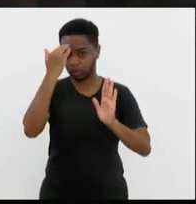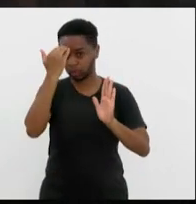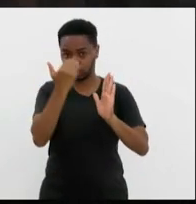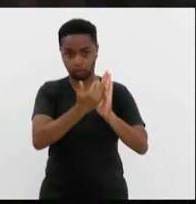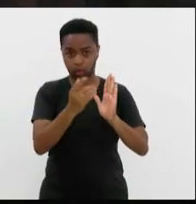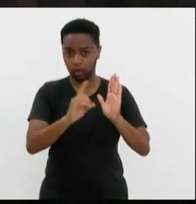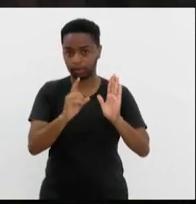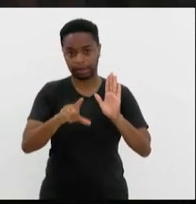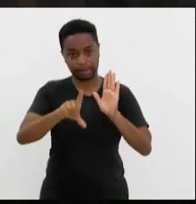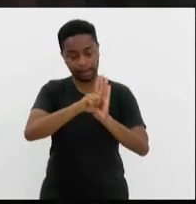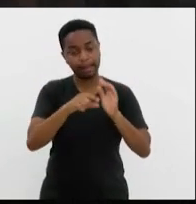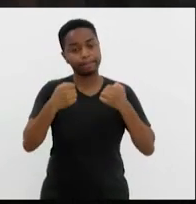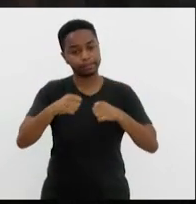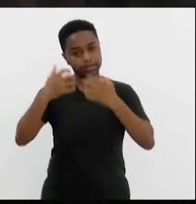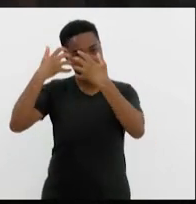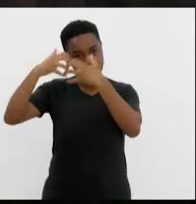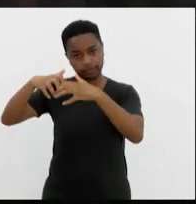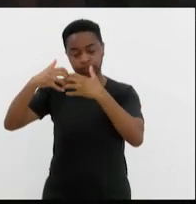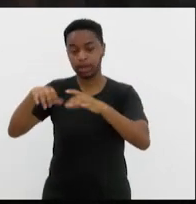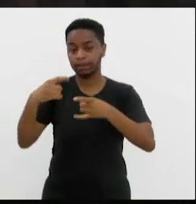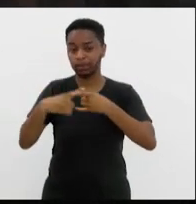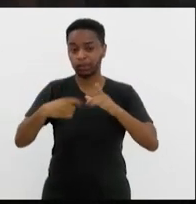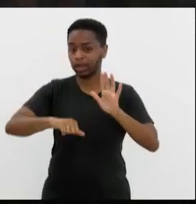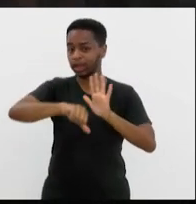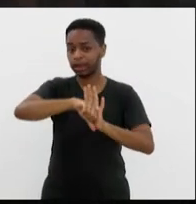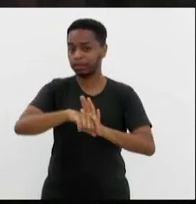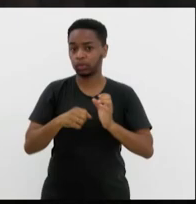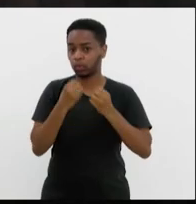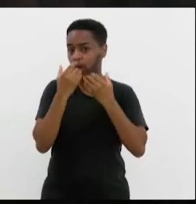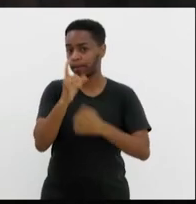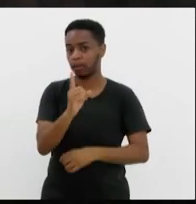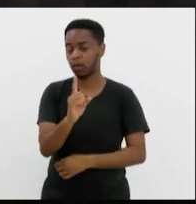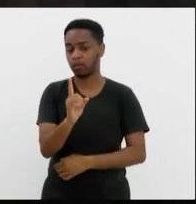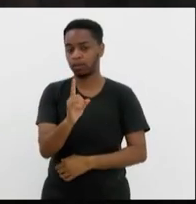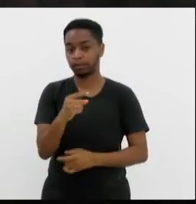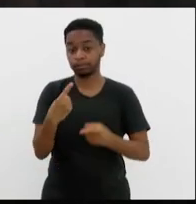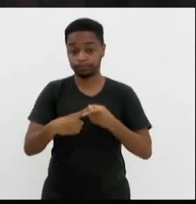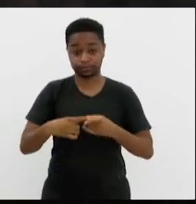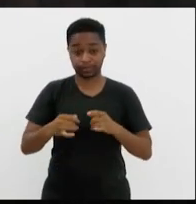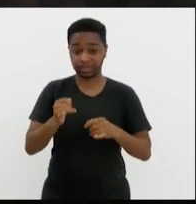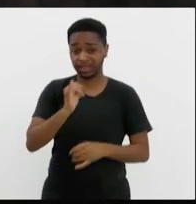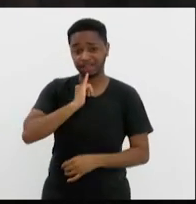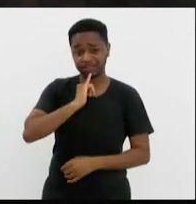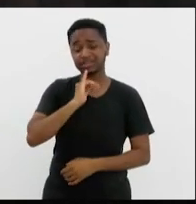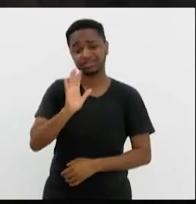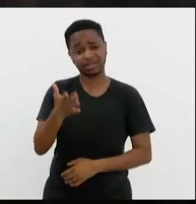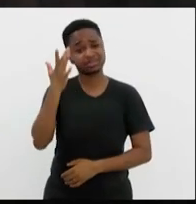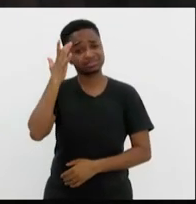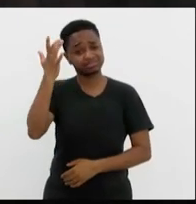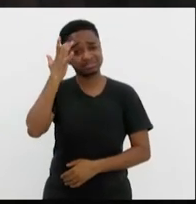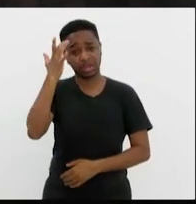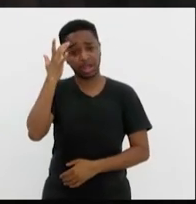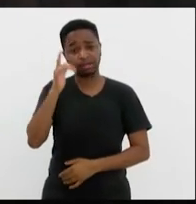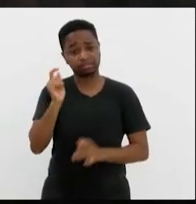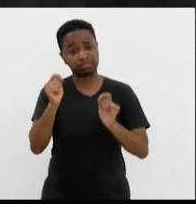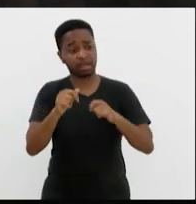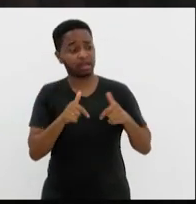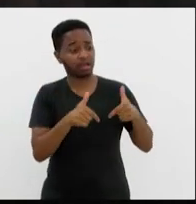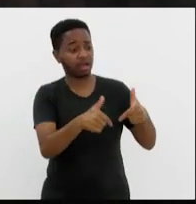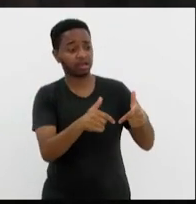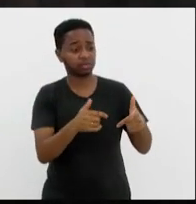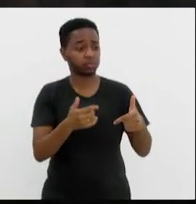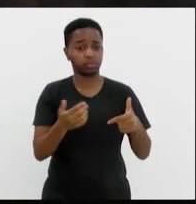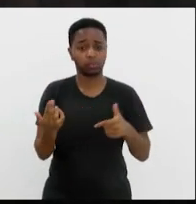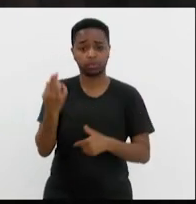que ele possa pensar e refletir que o crime não compensa. Pois, infelizmente, eles já sabem na ponta da língua o que eles podem fazer ou não,